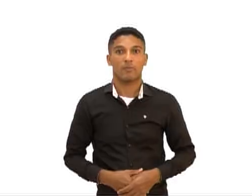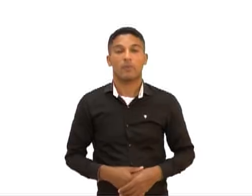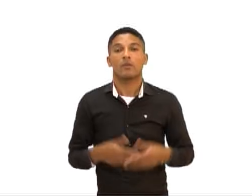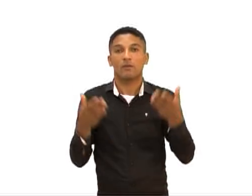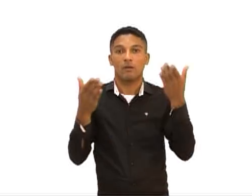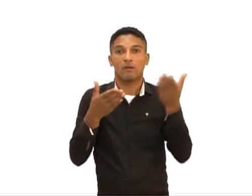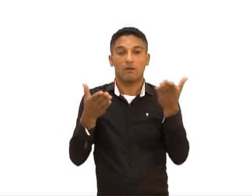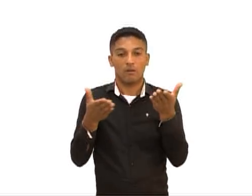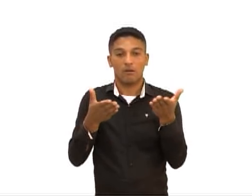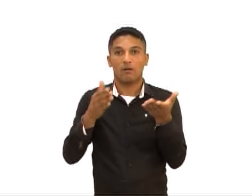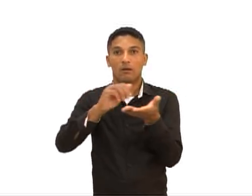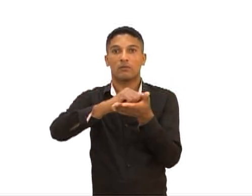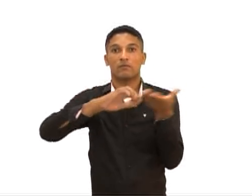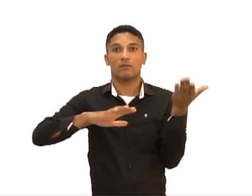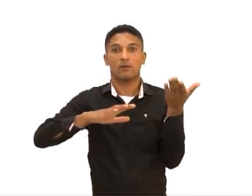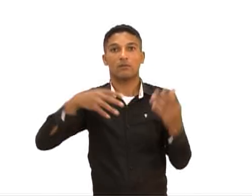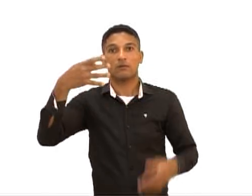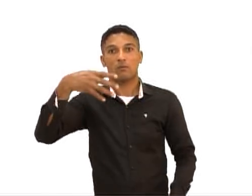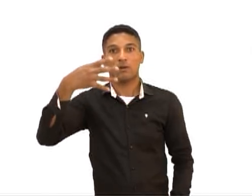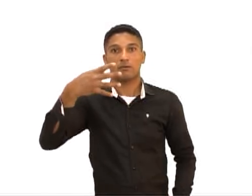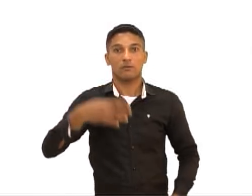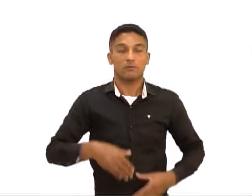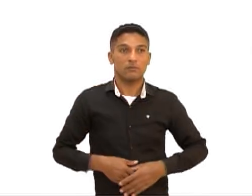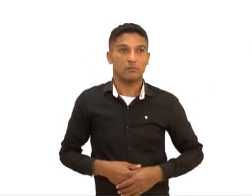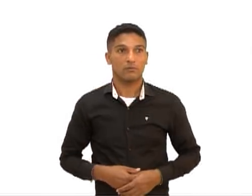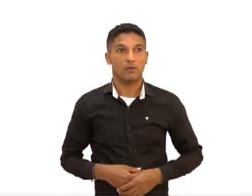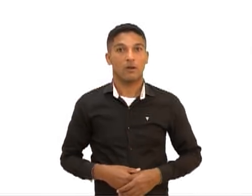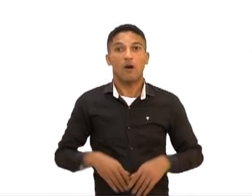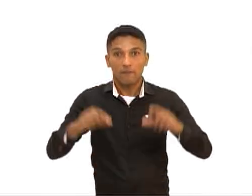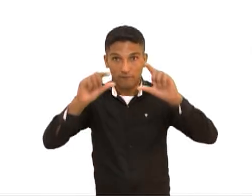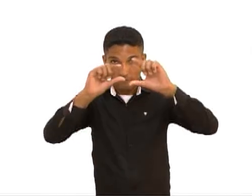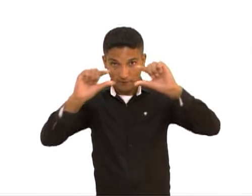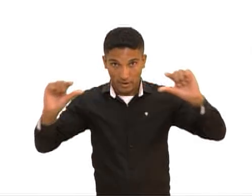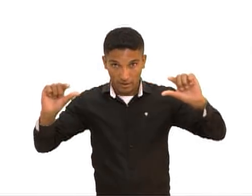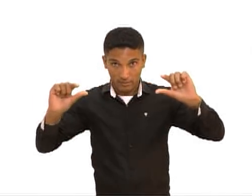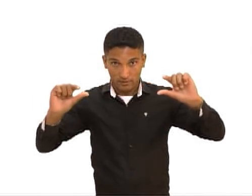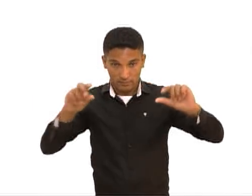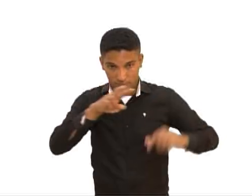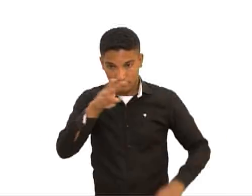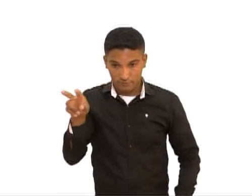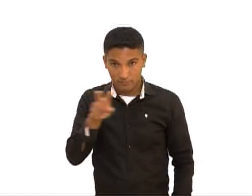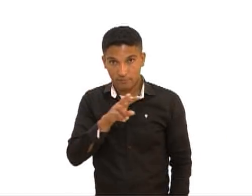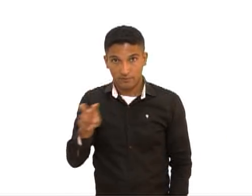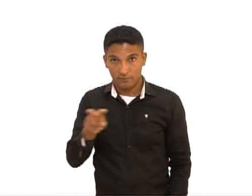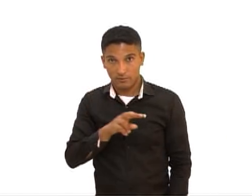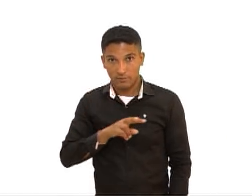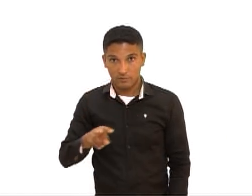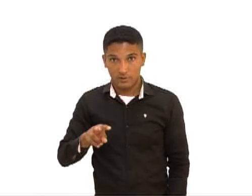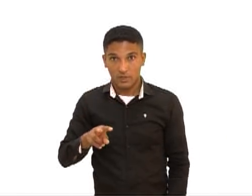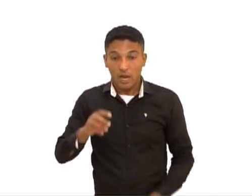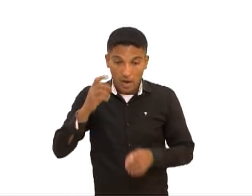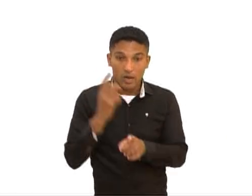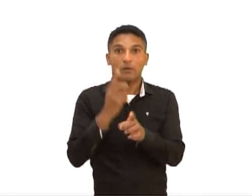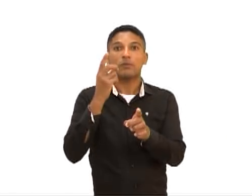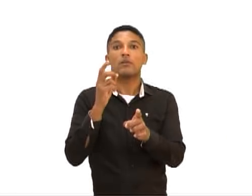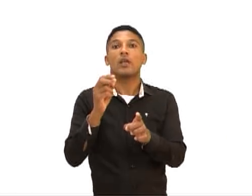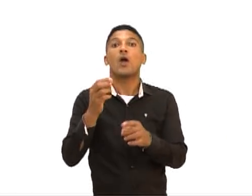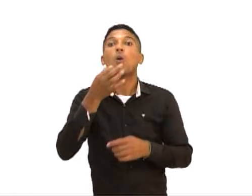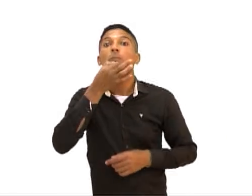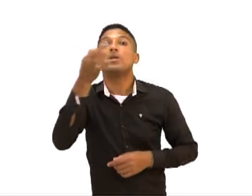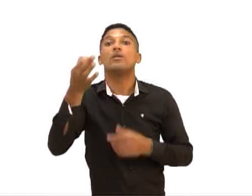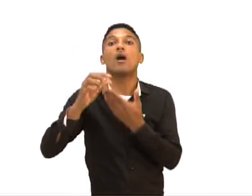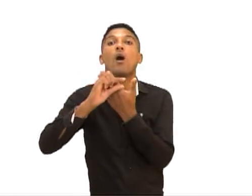informações todas. Então, localize uma frase no texto abaixo que se refira à opinião do autor e não a apenas